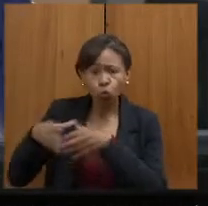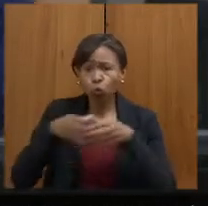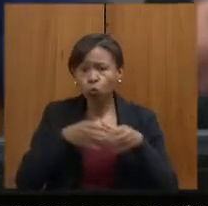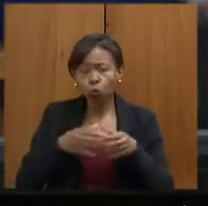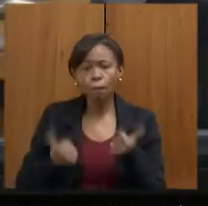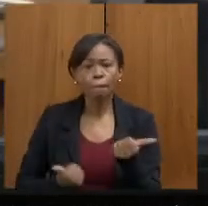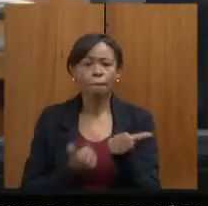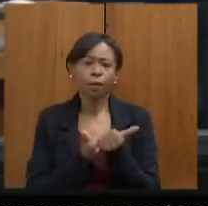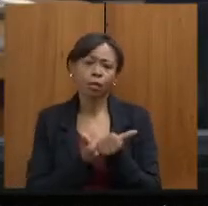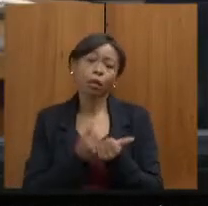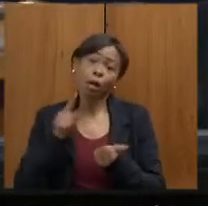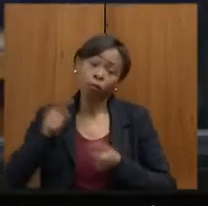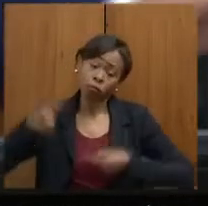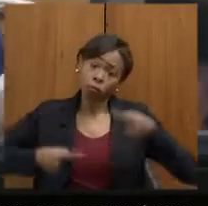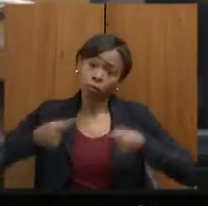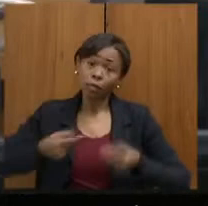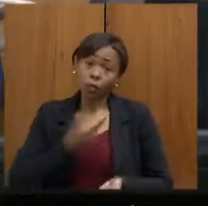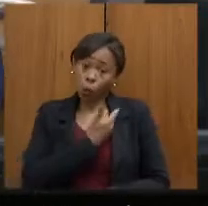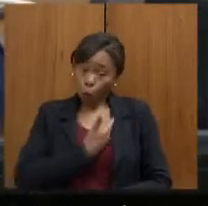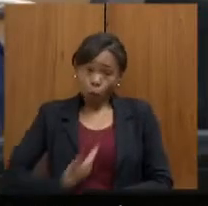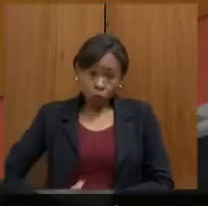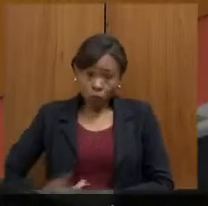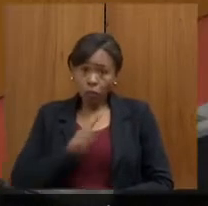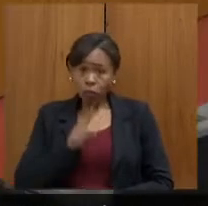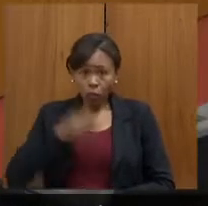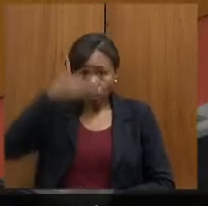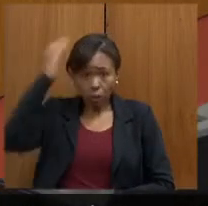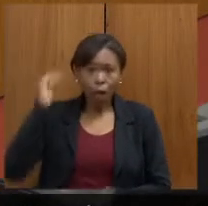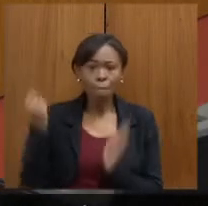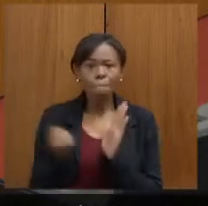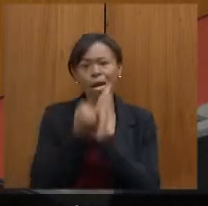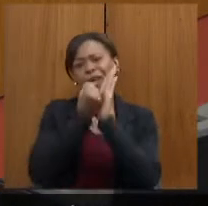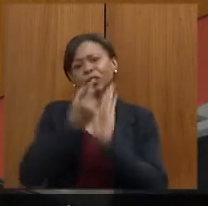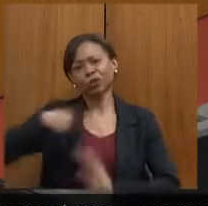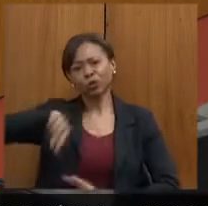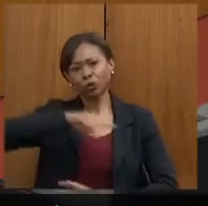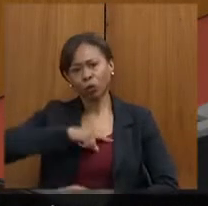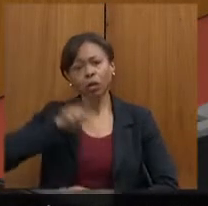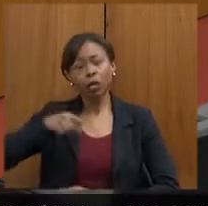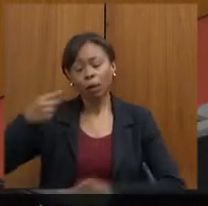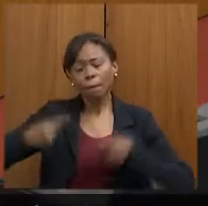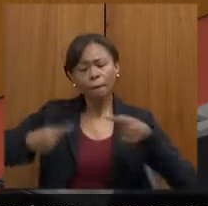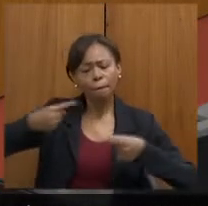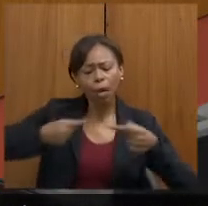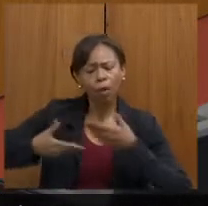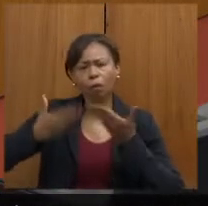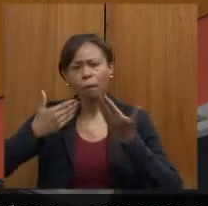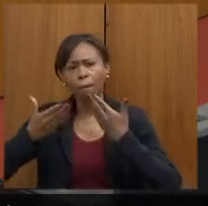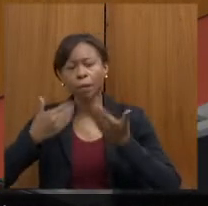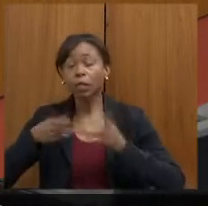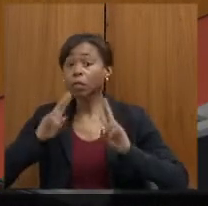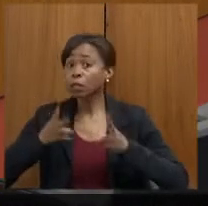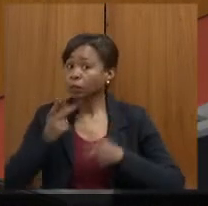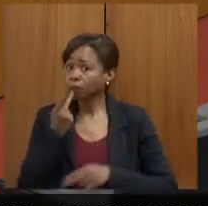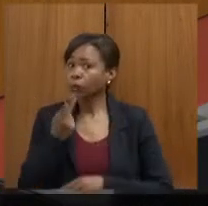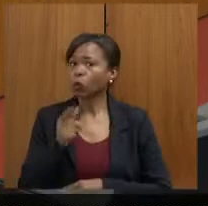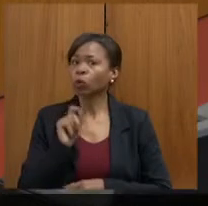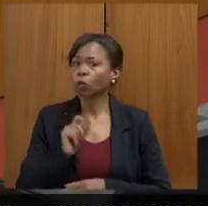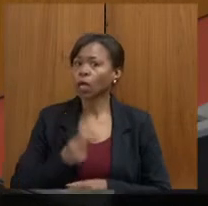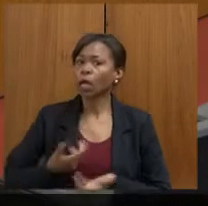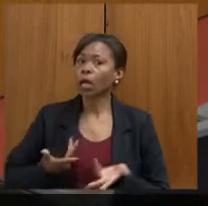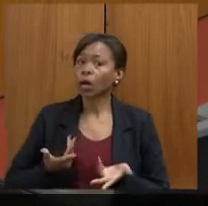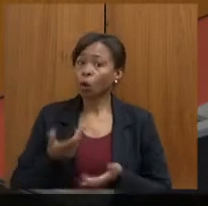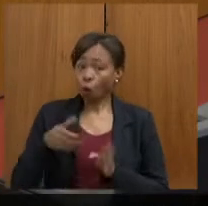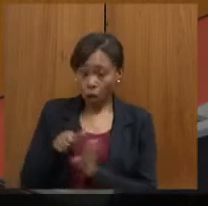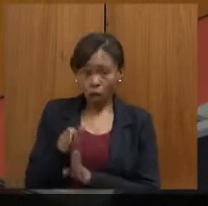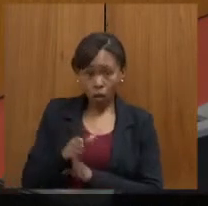esse governo o presidente é a nossa marca é diálogo a gente tem dito e repete cada vez mais que a diretriz o nosso